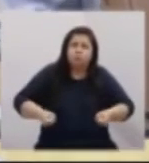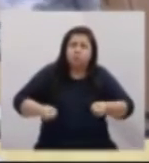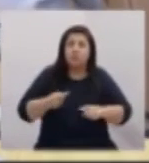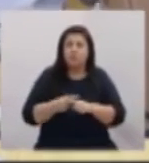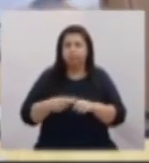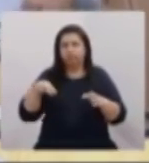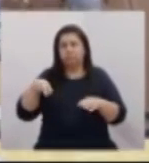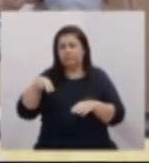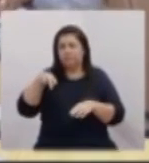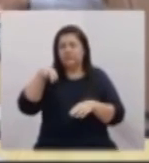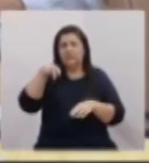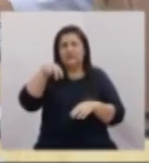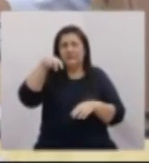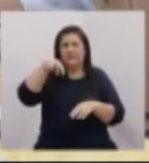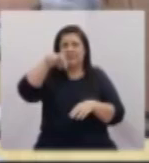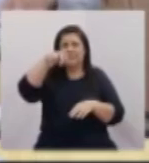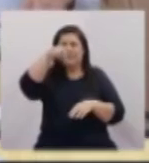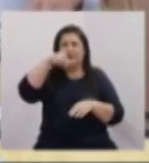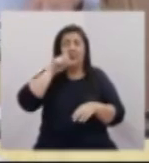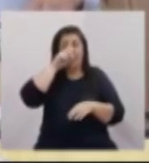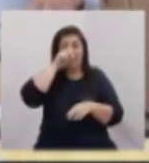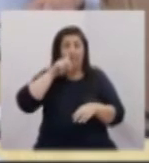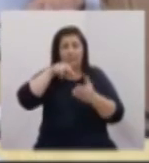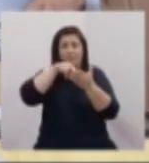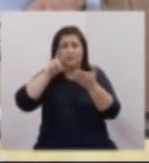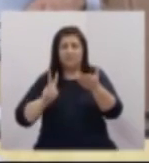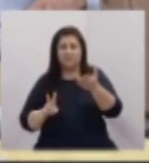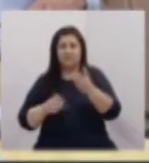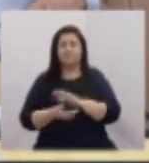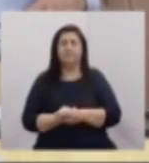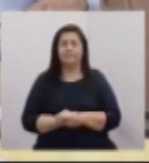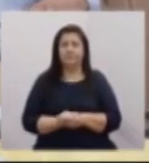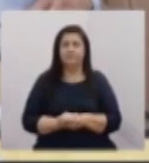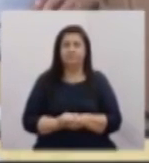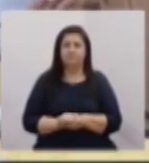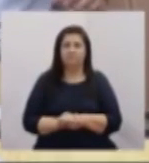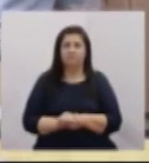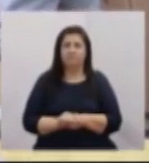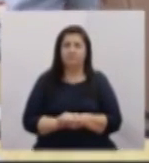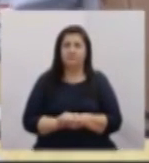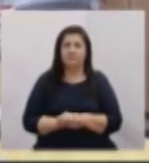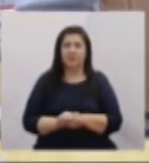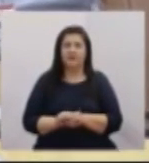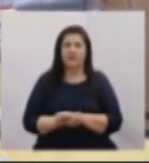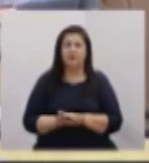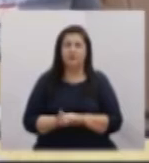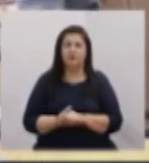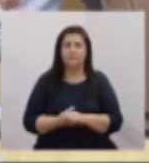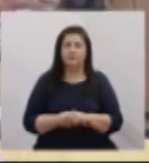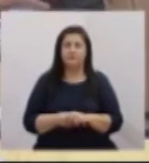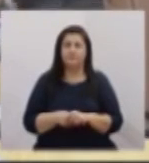subir a escadaria, considerando o risco constante de quedas sobre os degraus com